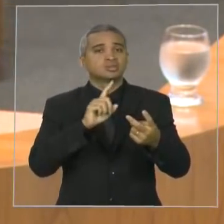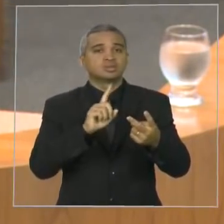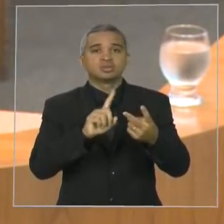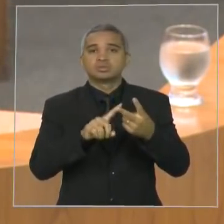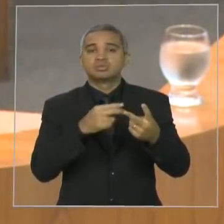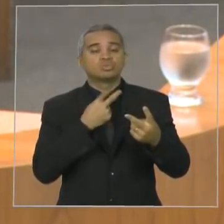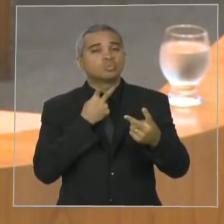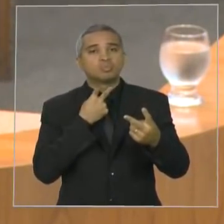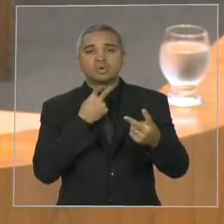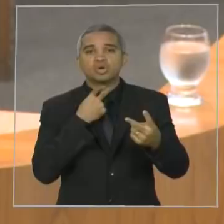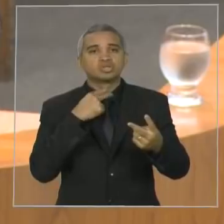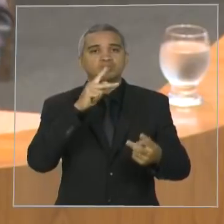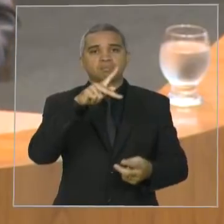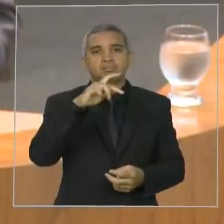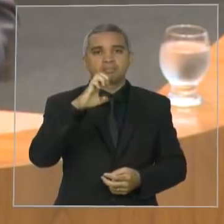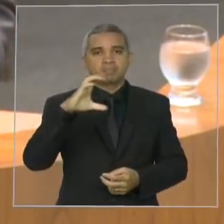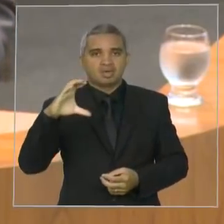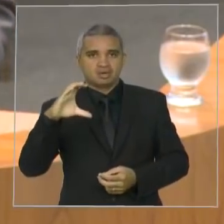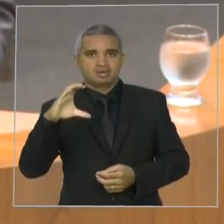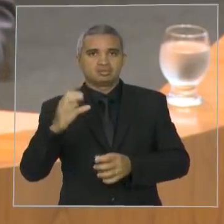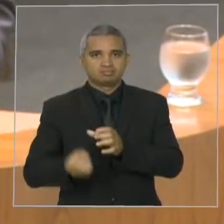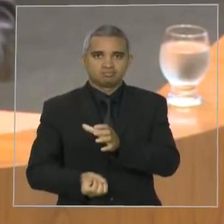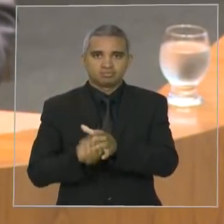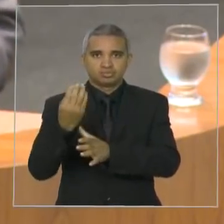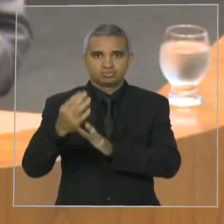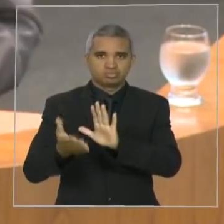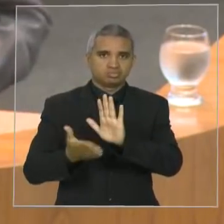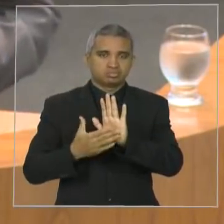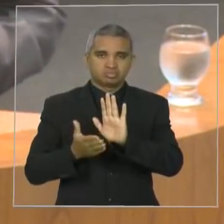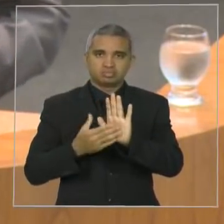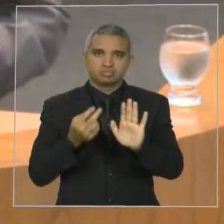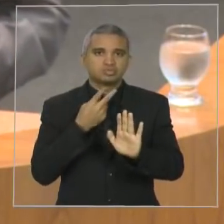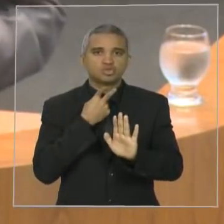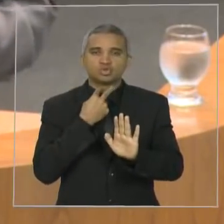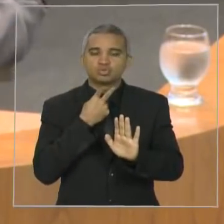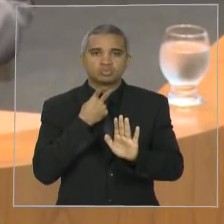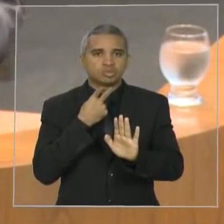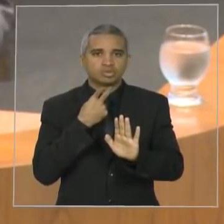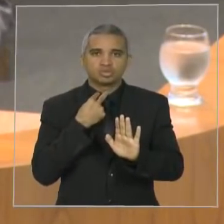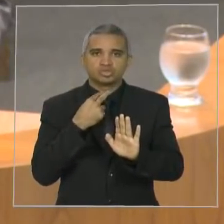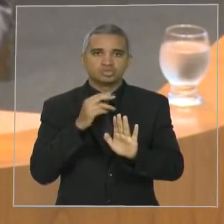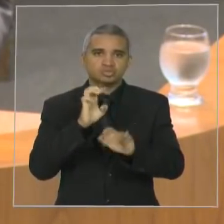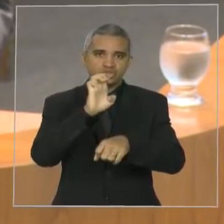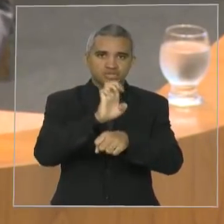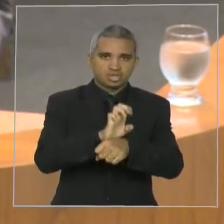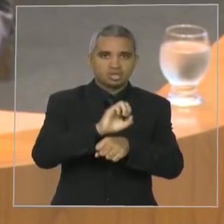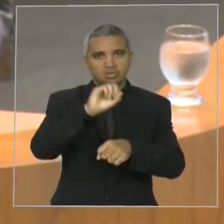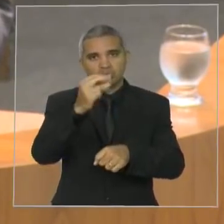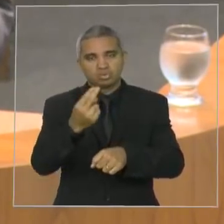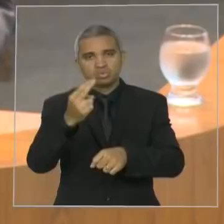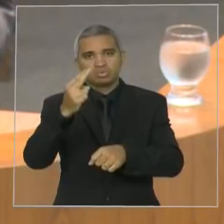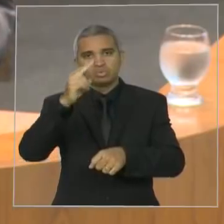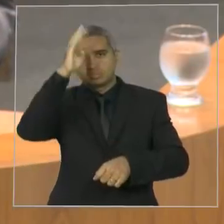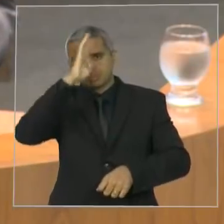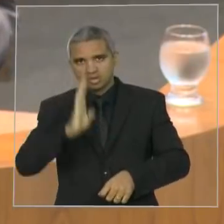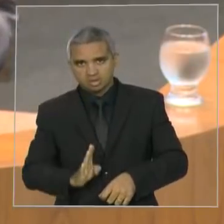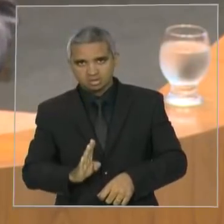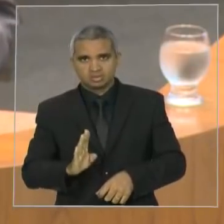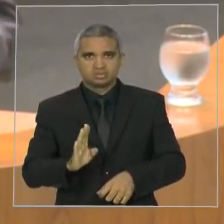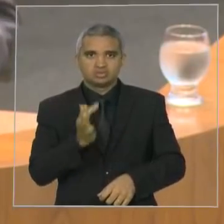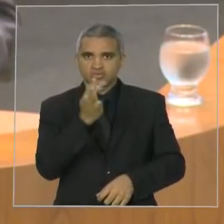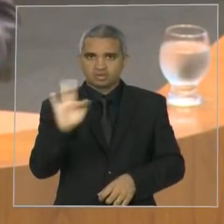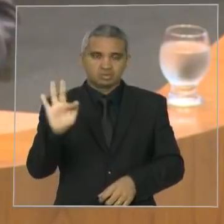reforma providenciária já morreu. E dezenas de outras PECs. considerando